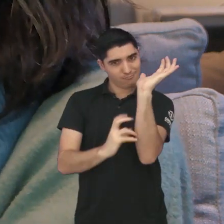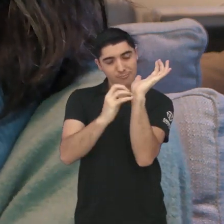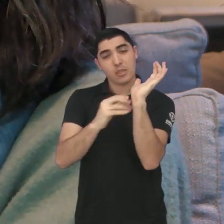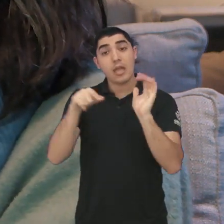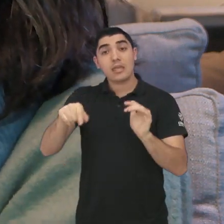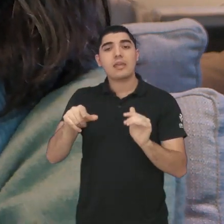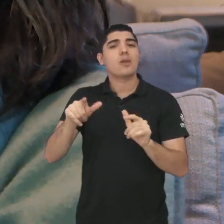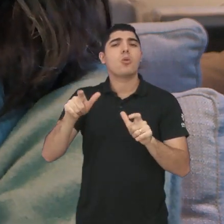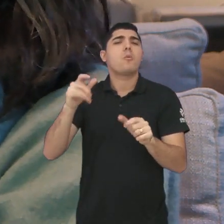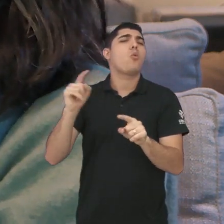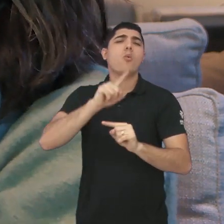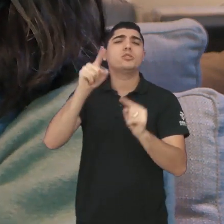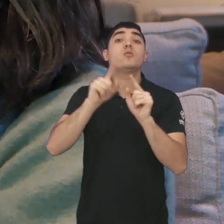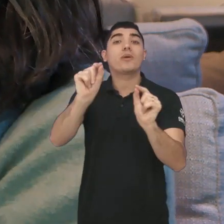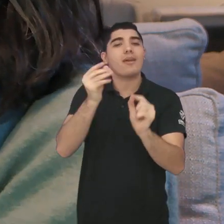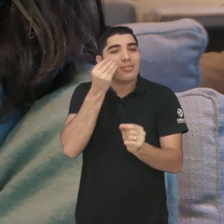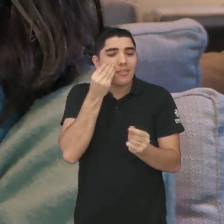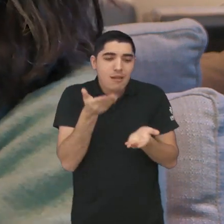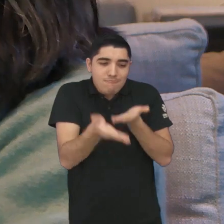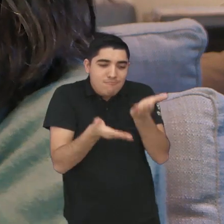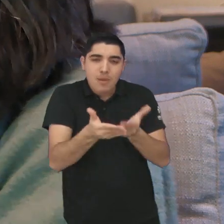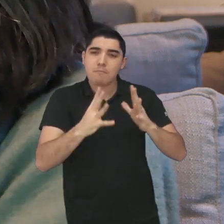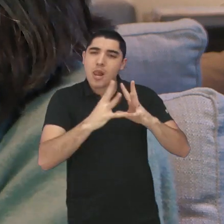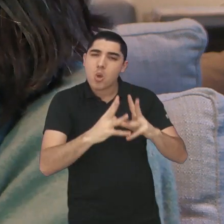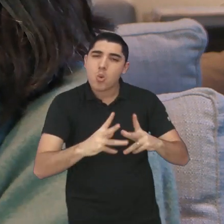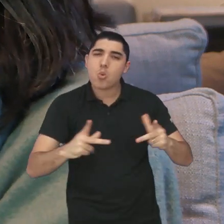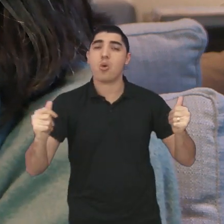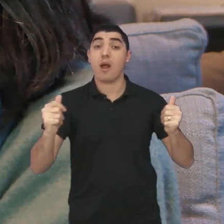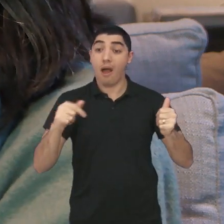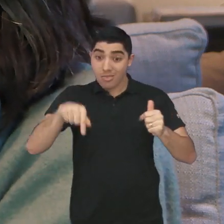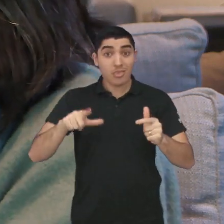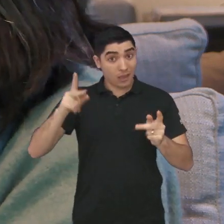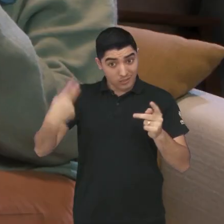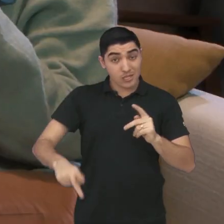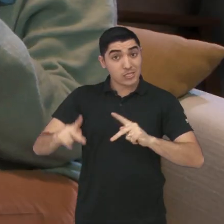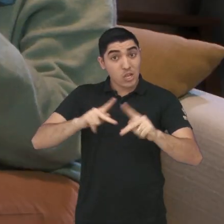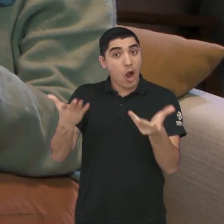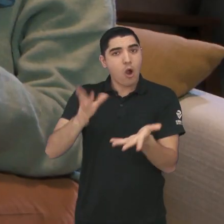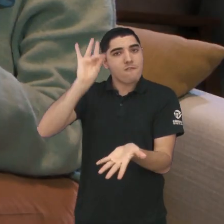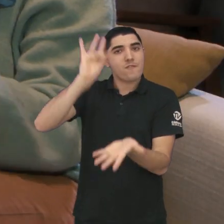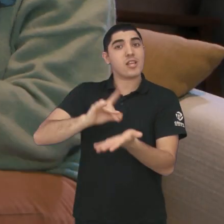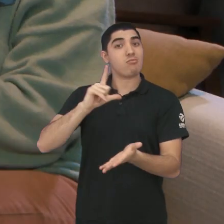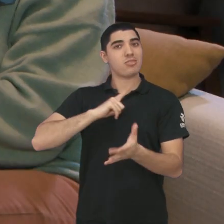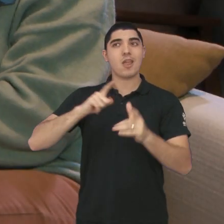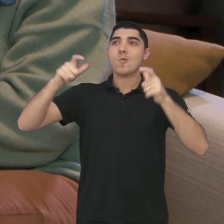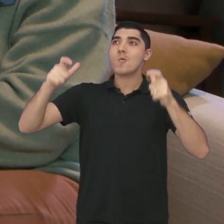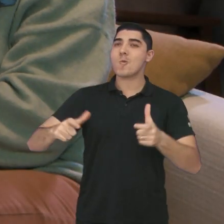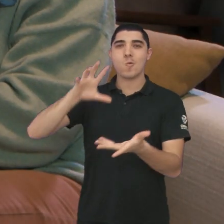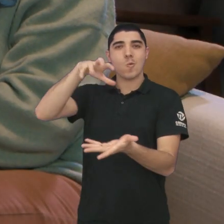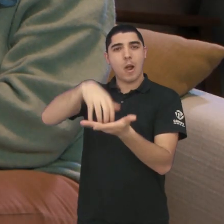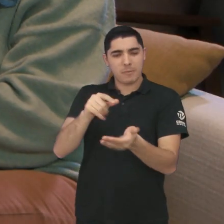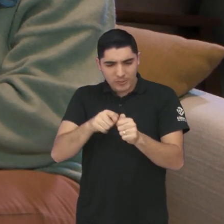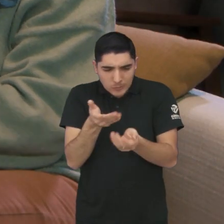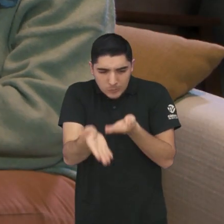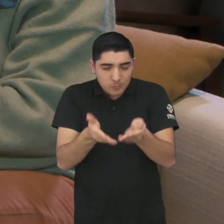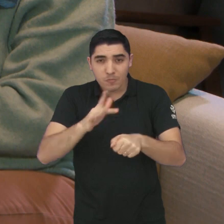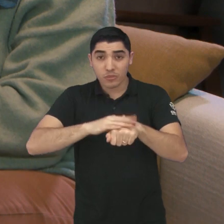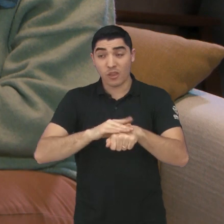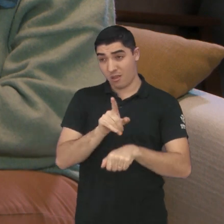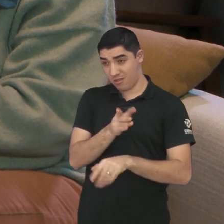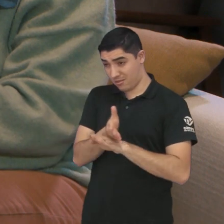América Latina, um projeto lindo do Ramos de Azevedo, que é o Vicentino Aranha. Por que muda nesse momento? Porque os sanatórios,